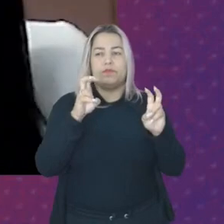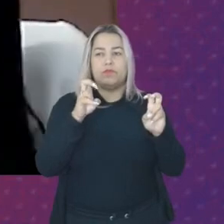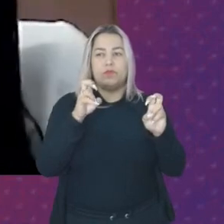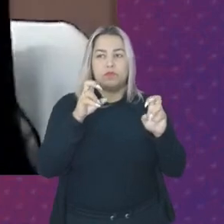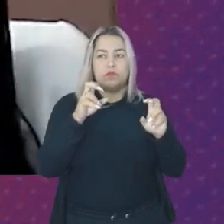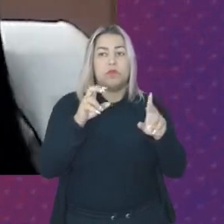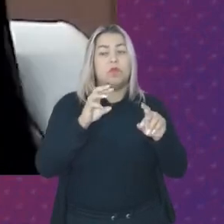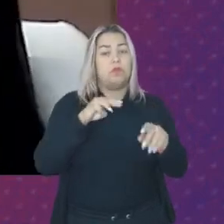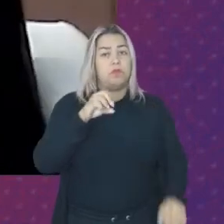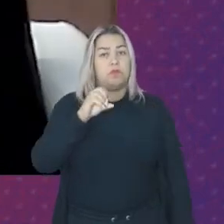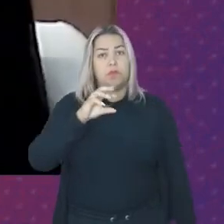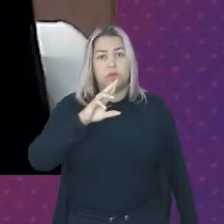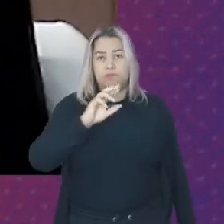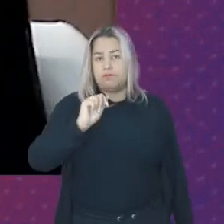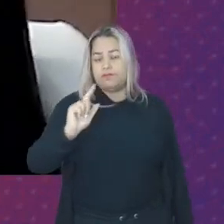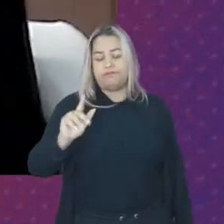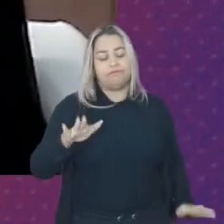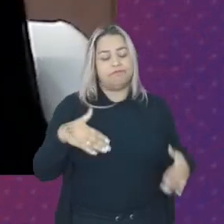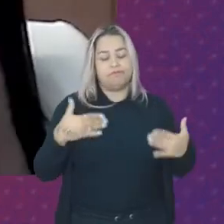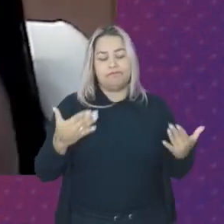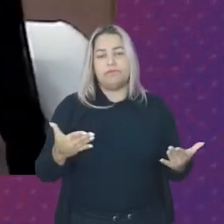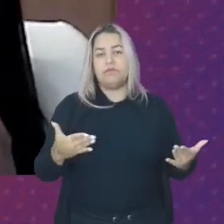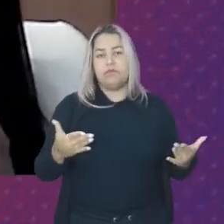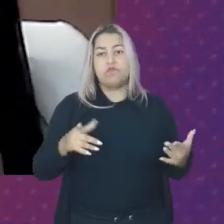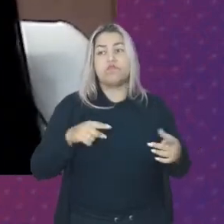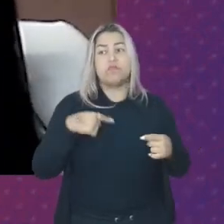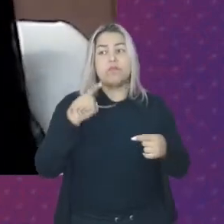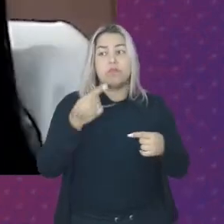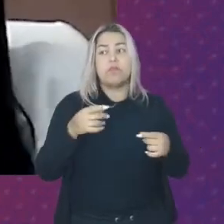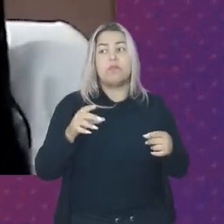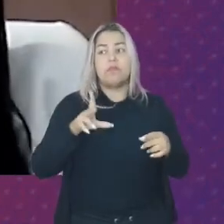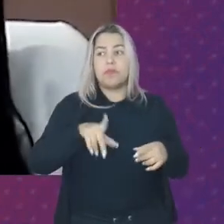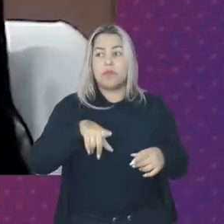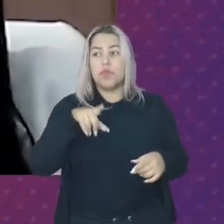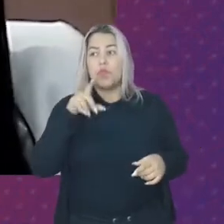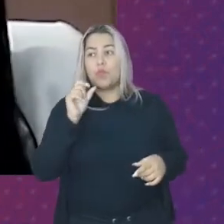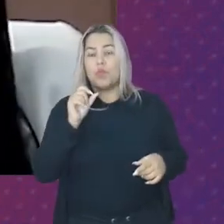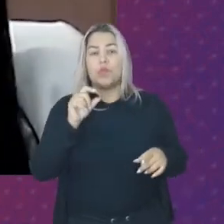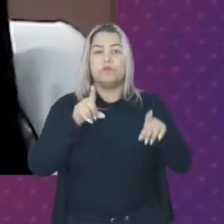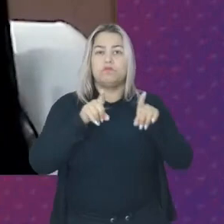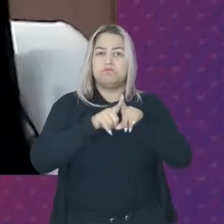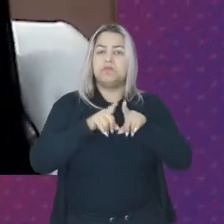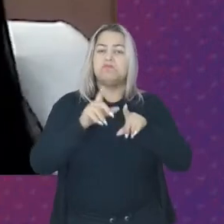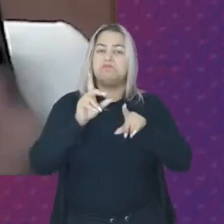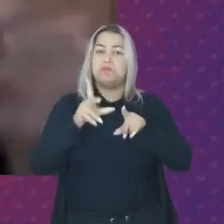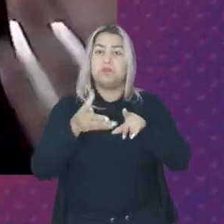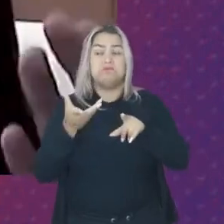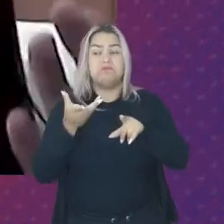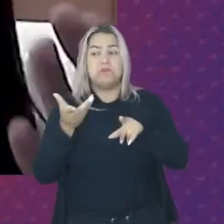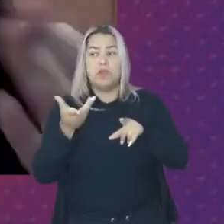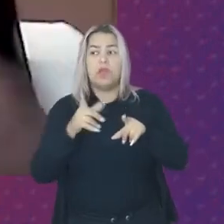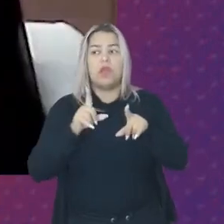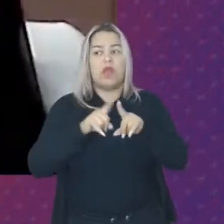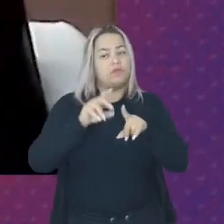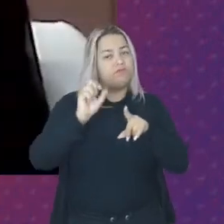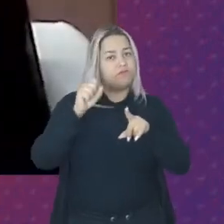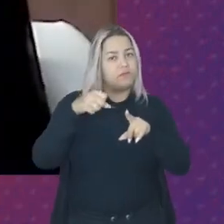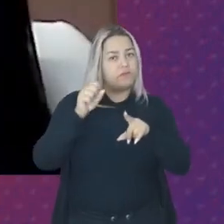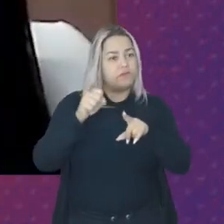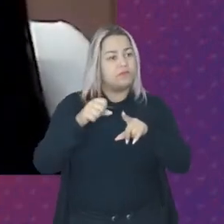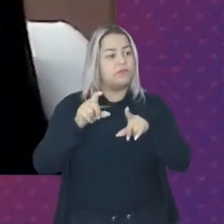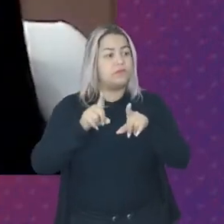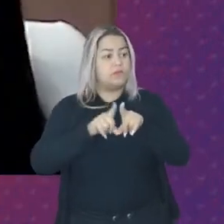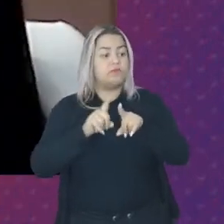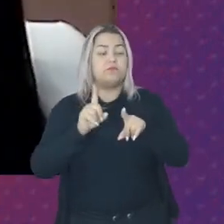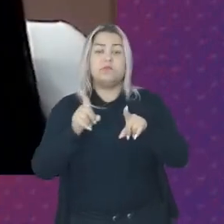mais moral. Mas, enfim, após escolher que posicionamento você prefere, aí sim é mais